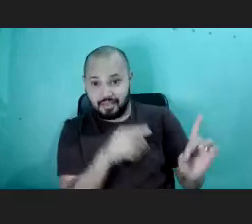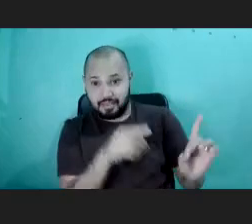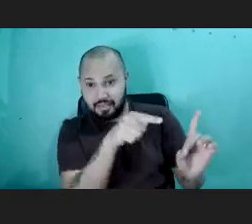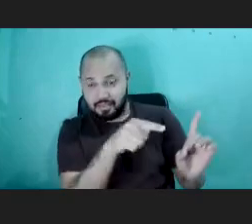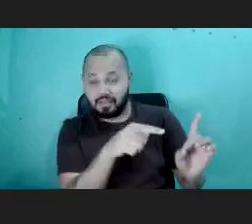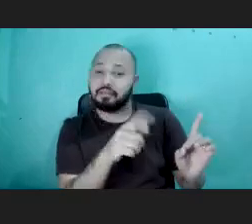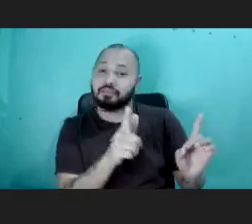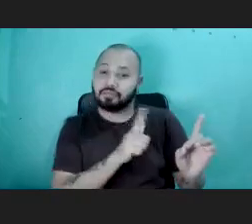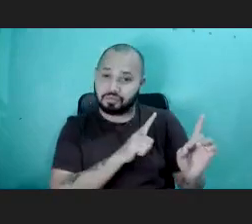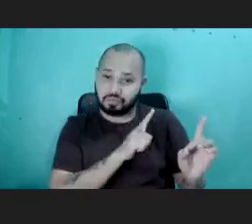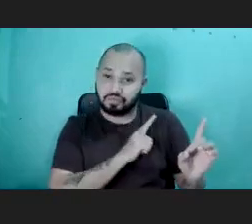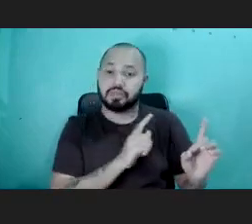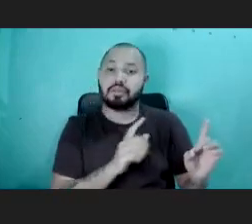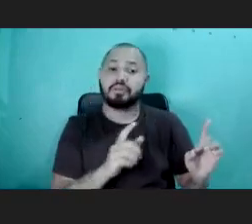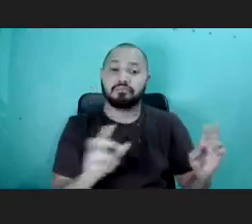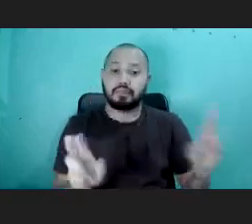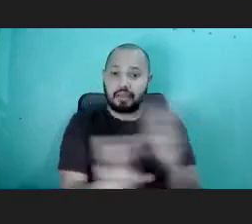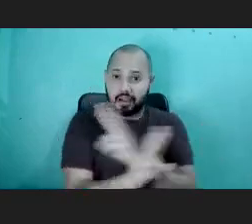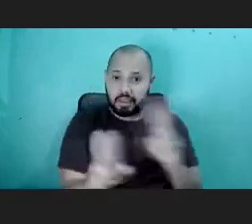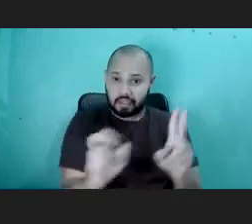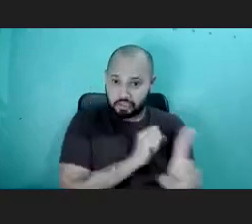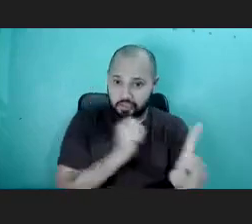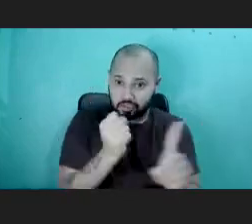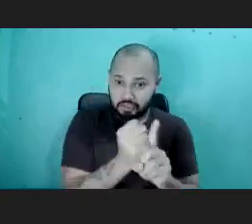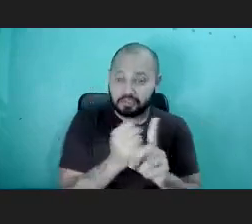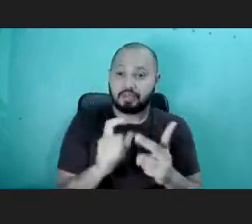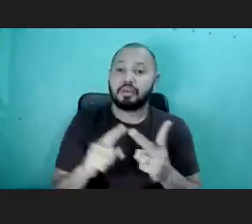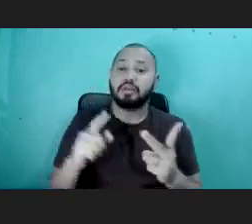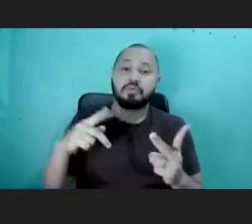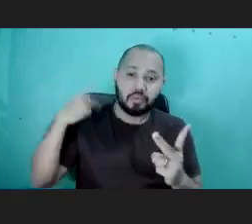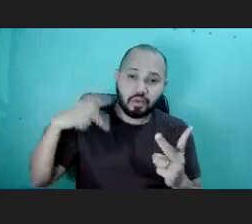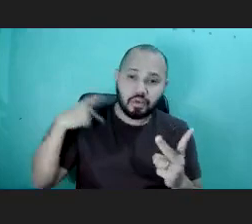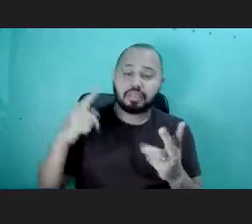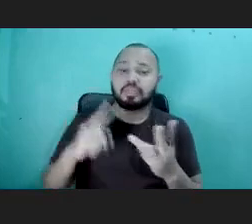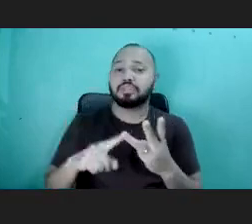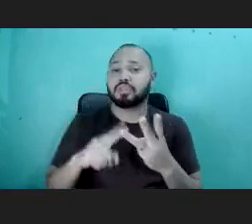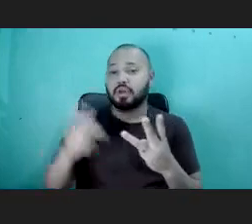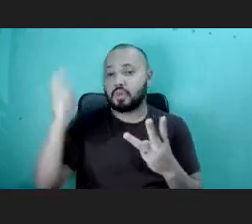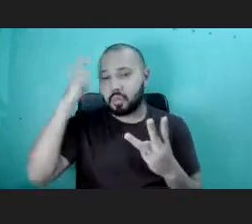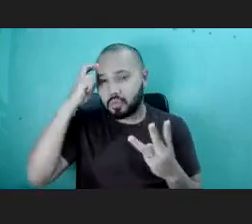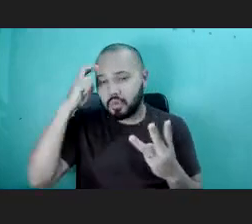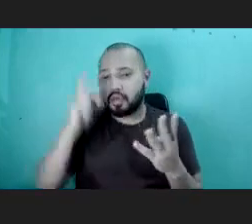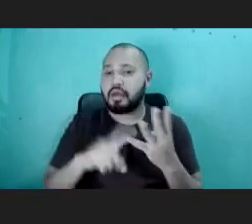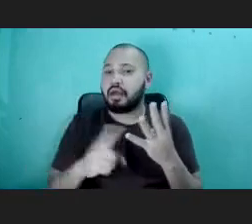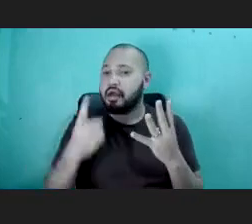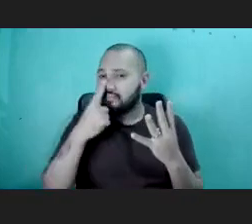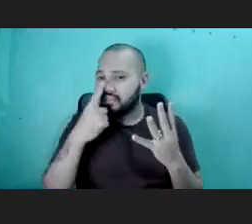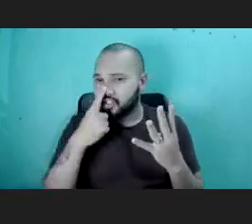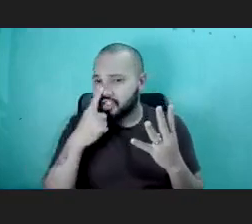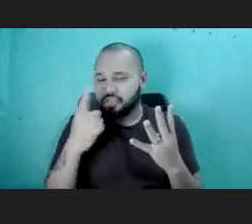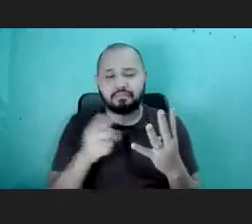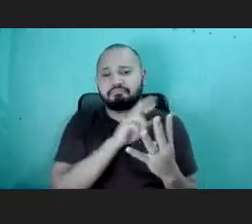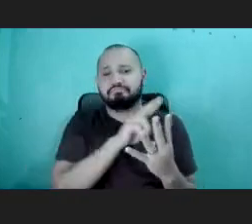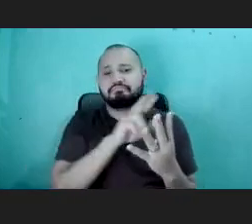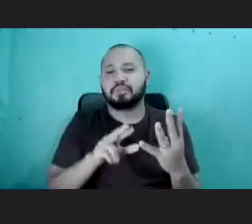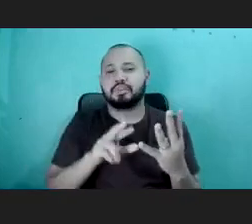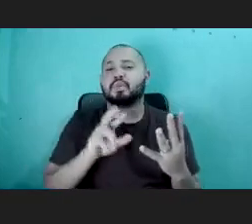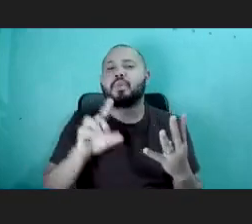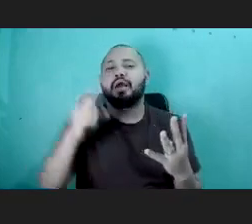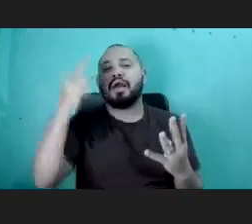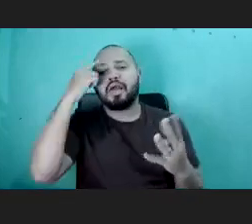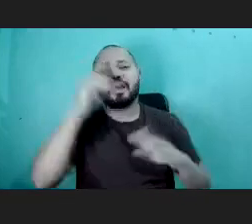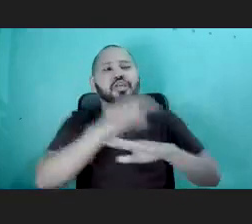relações sociais, mas também políticas, culturais, afetivas. Então, não é só a questão de remover barreiras, né,